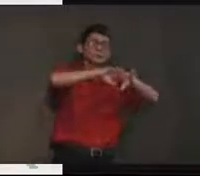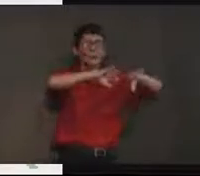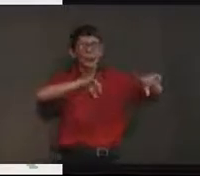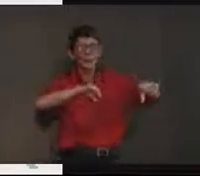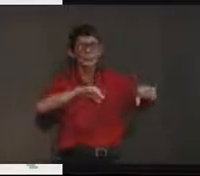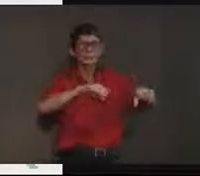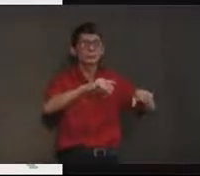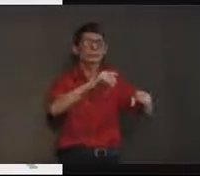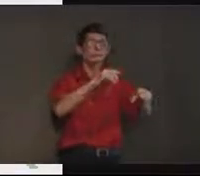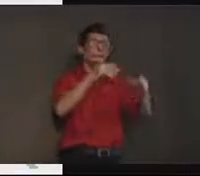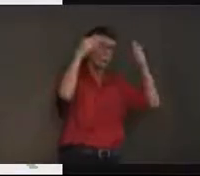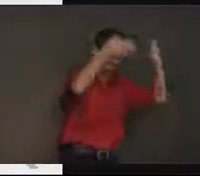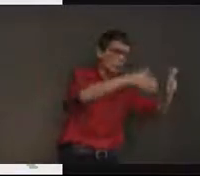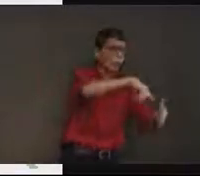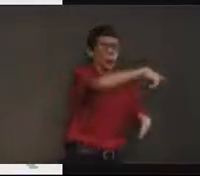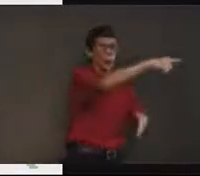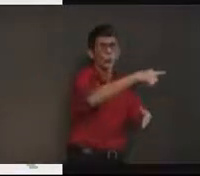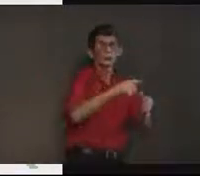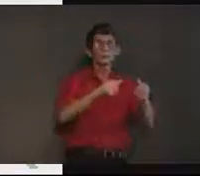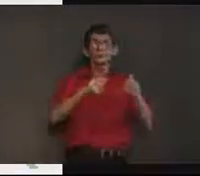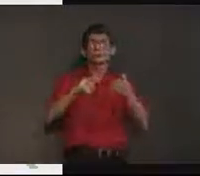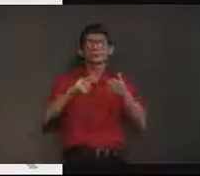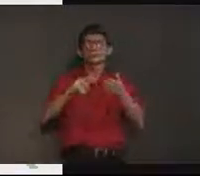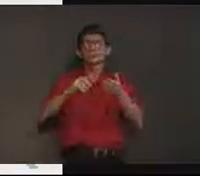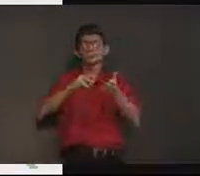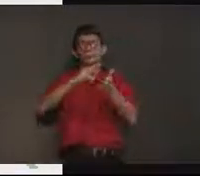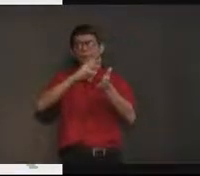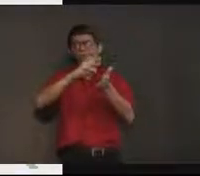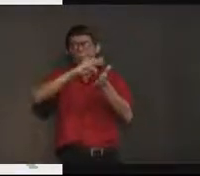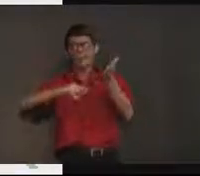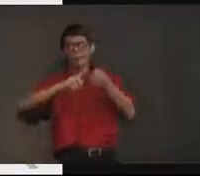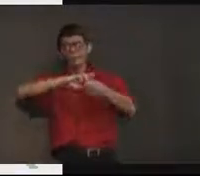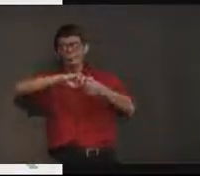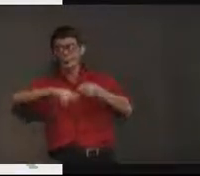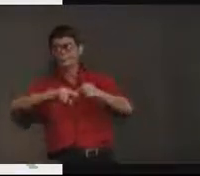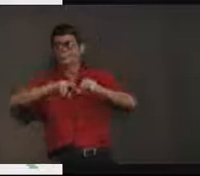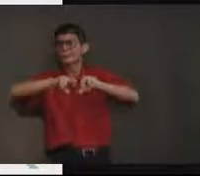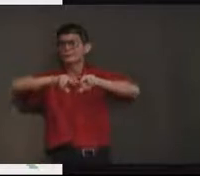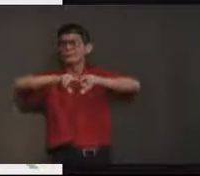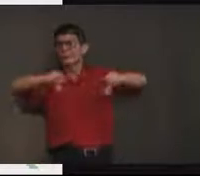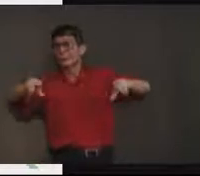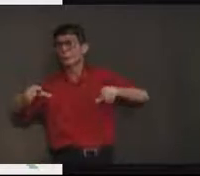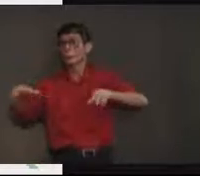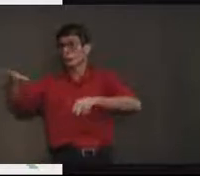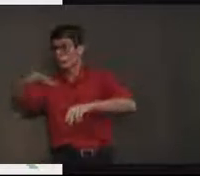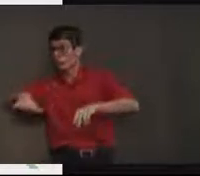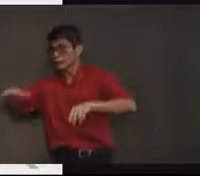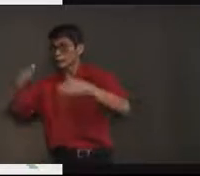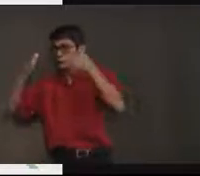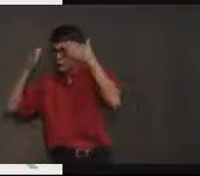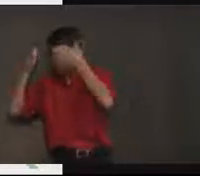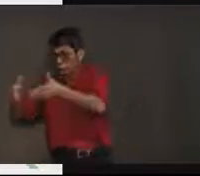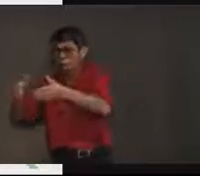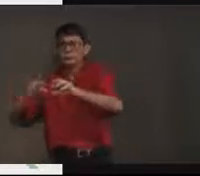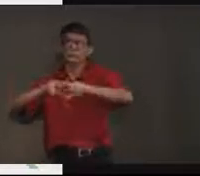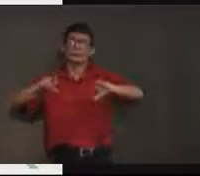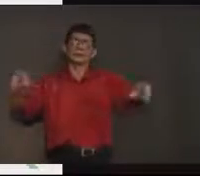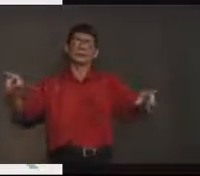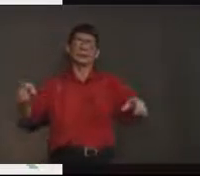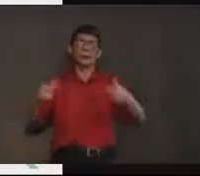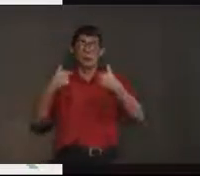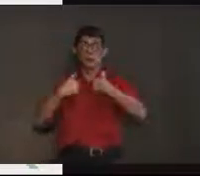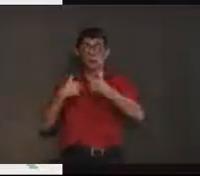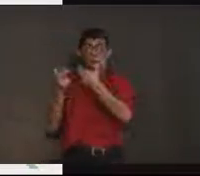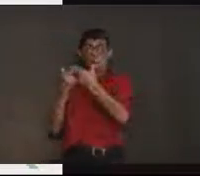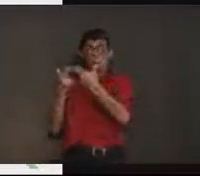uma coisa é um método de multiplicar um parâmetro por outra então são os vários métodos esse método que eu uso e